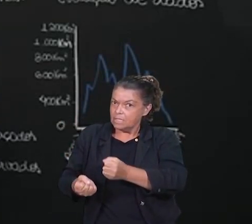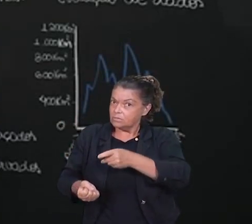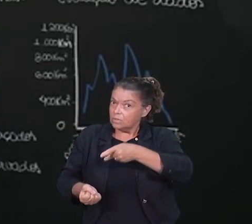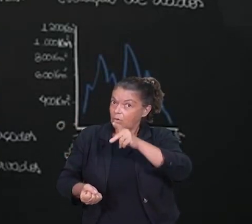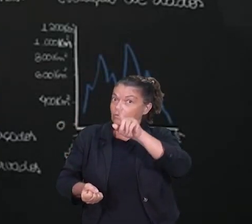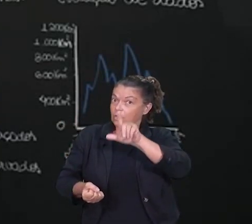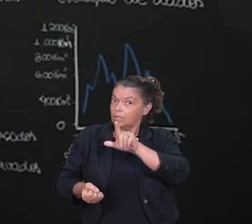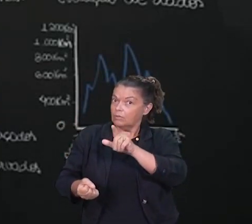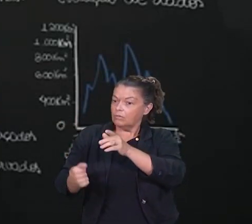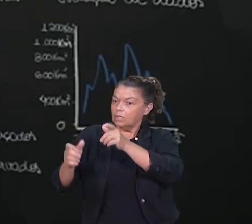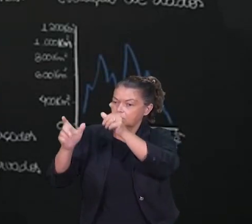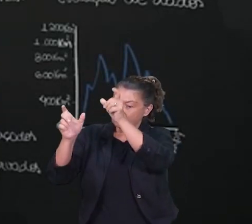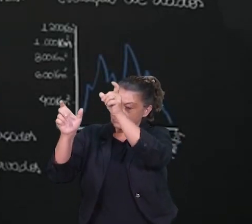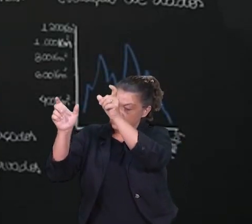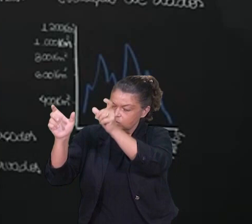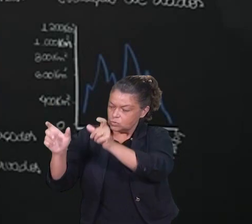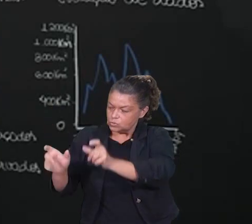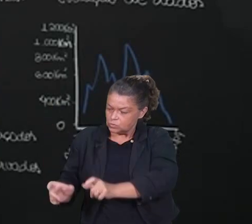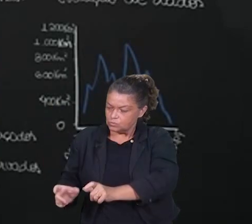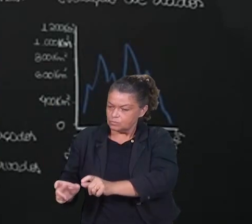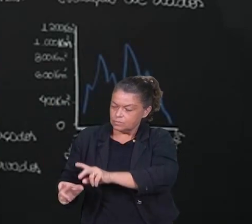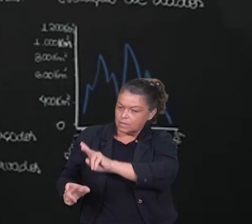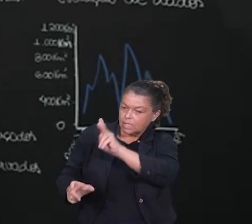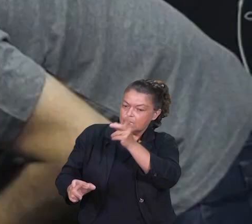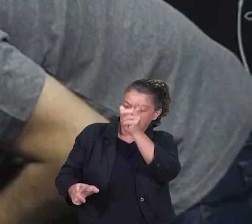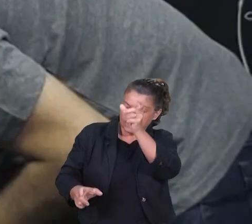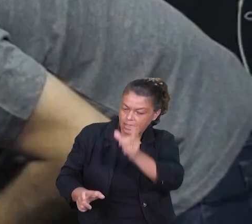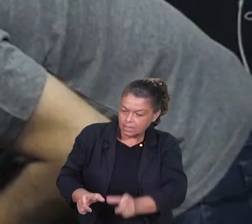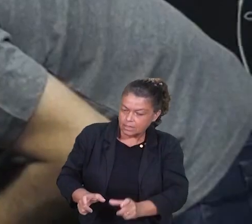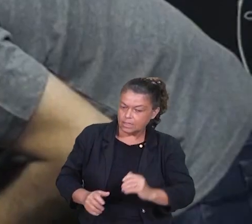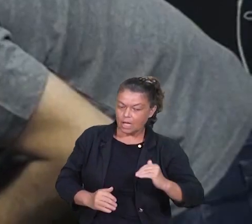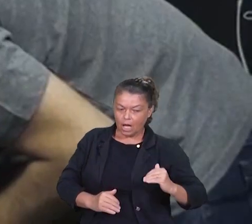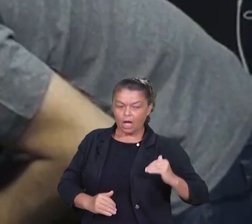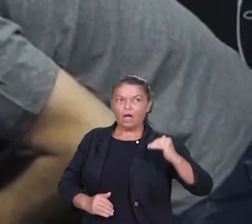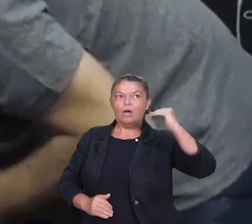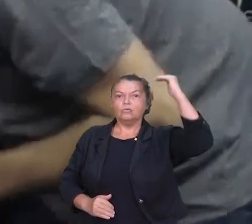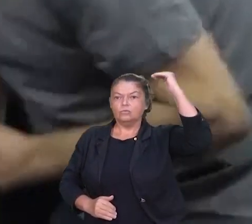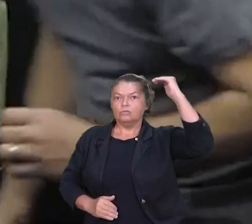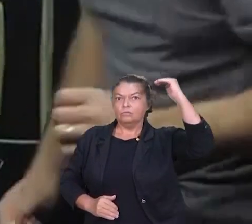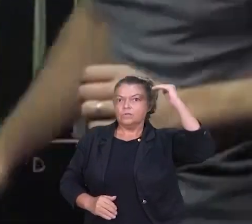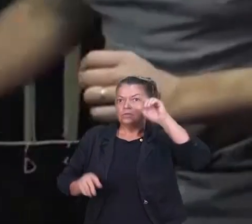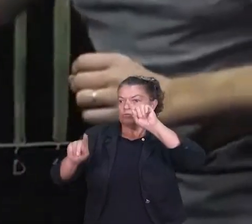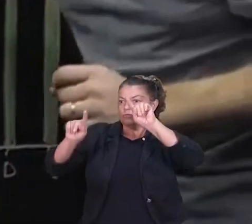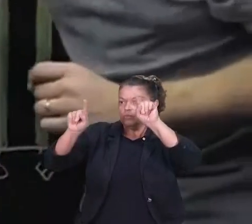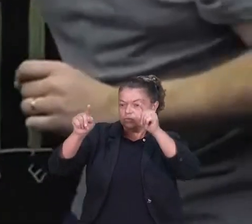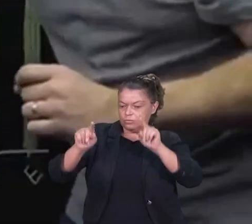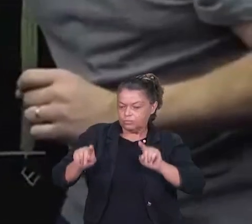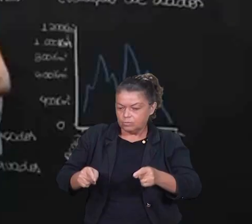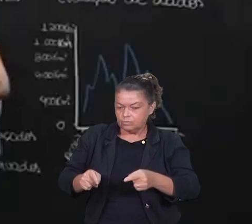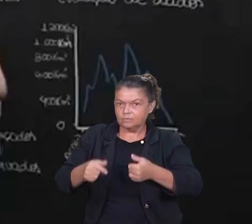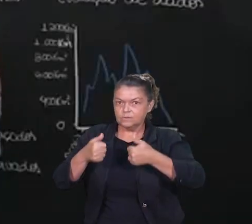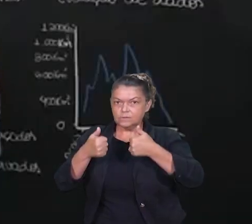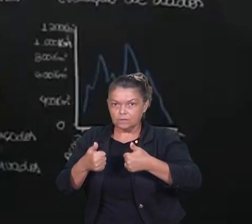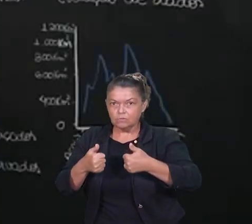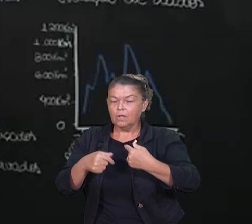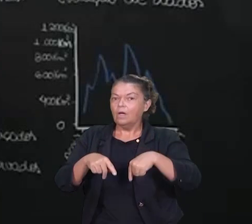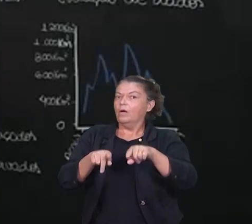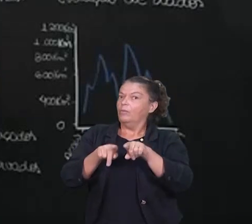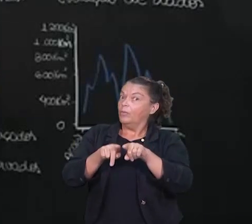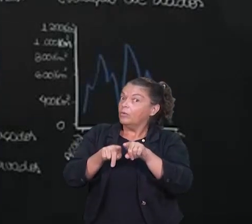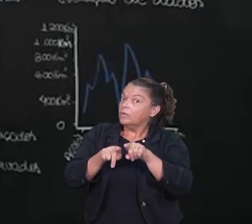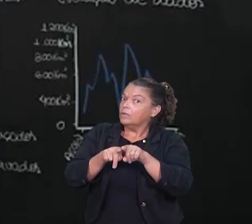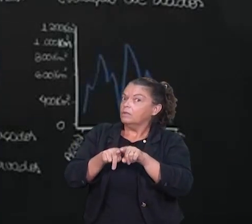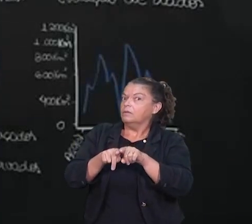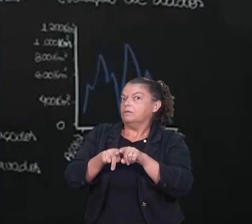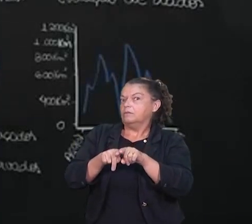asteriscos aqui. Então, em quilos, vou colocar 2 asteriscos aqui, ó. Agora sim, agora tá certo. Por quê? Porque eu tô